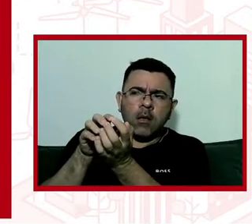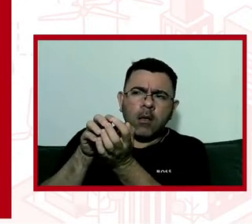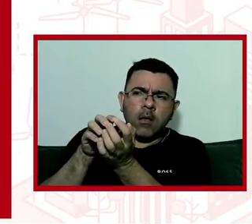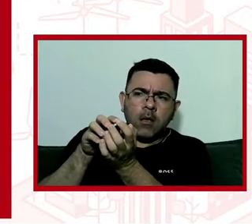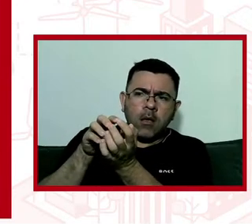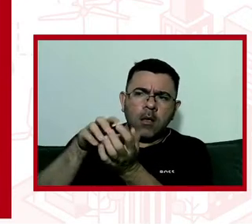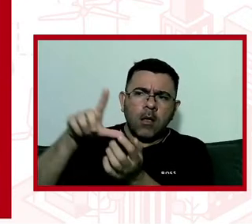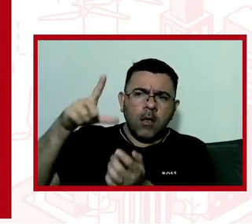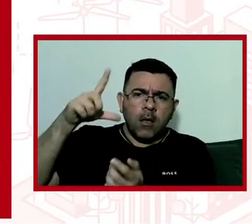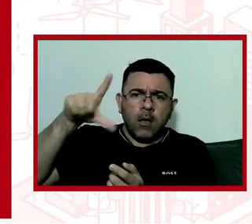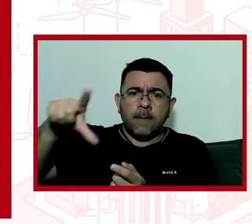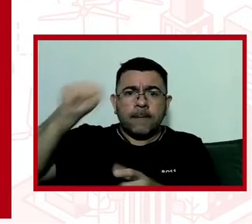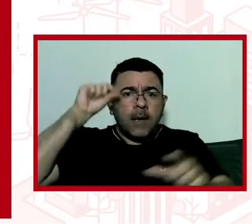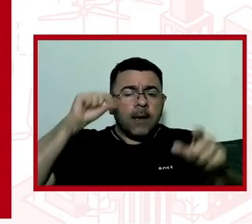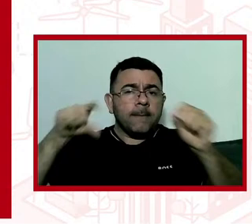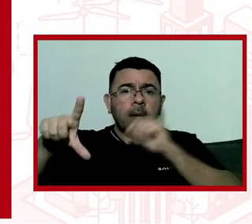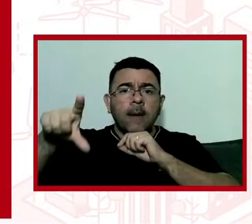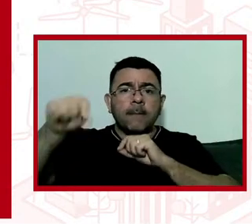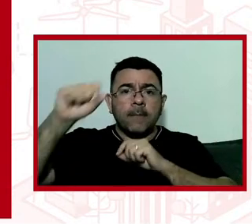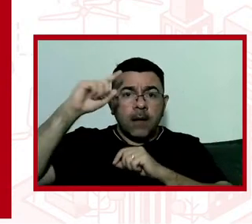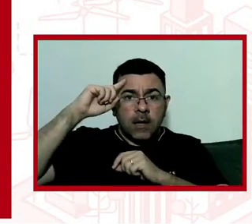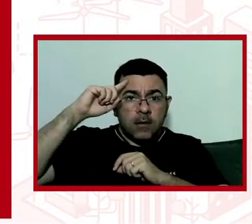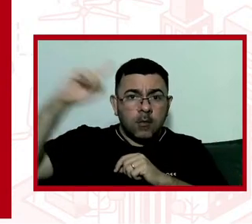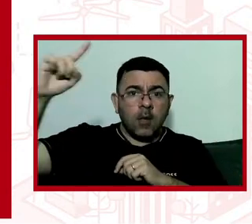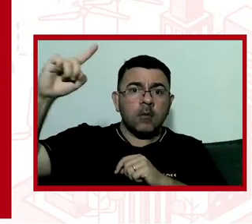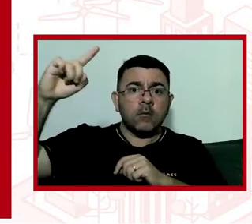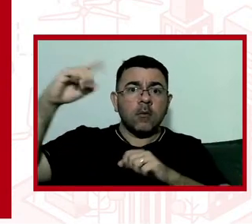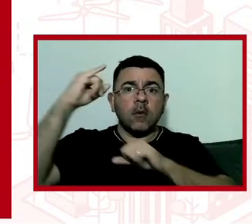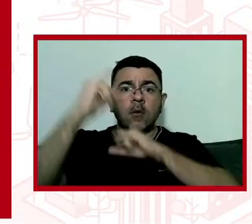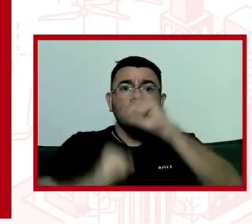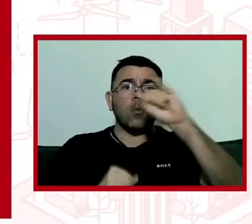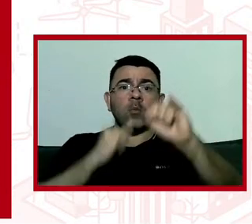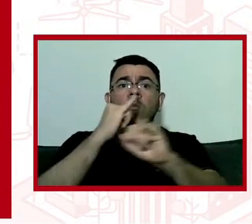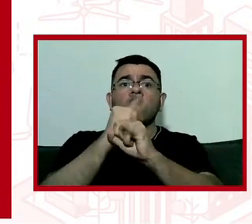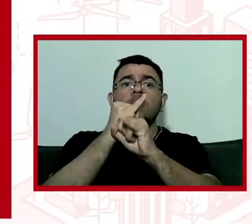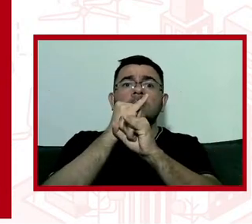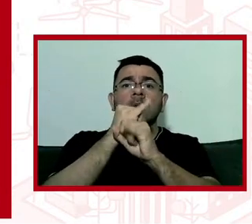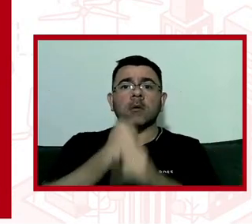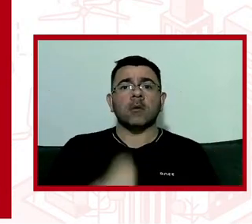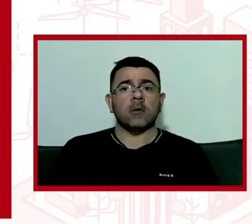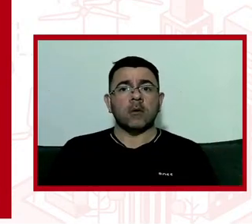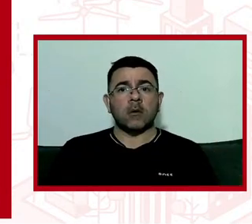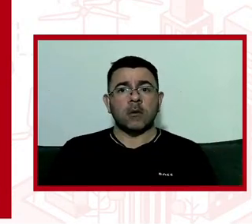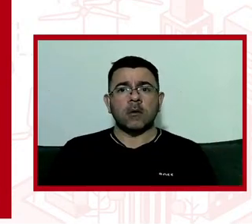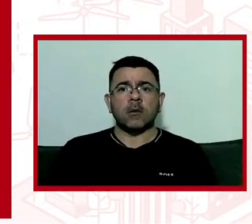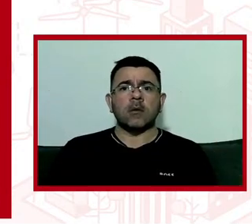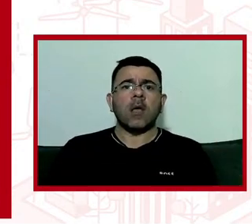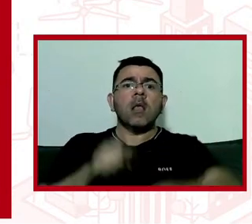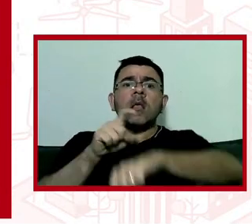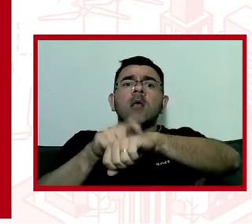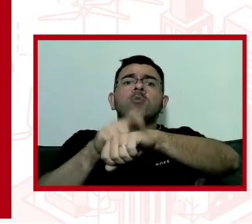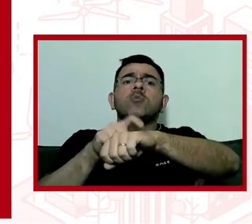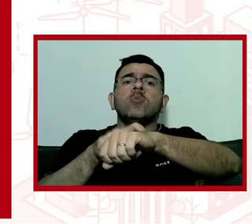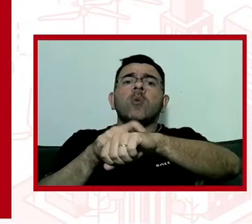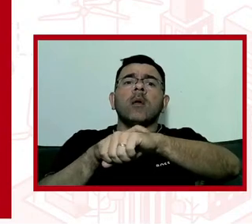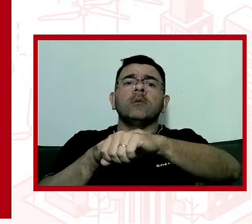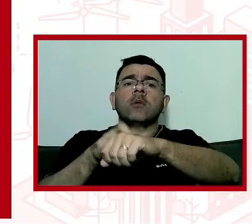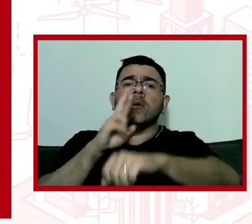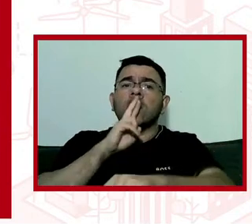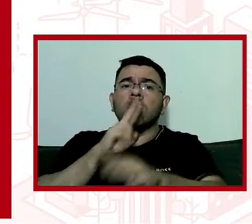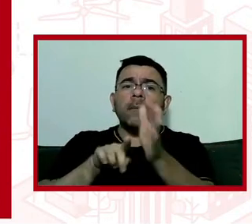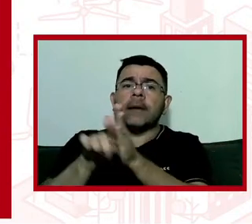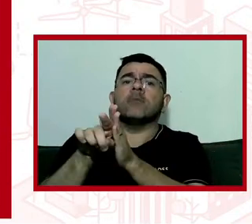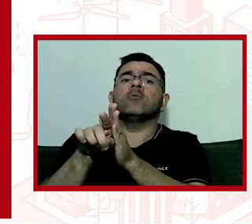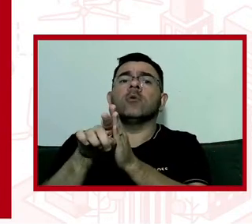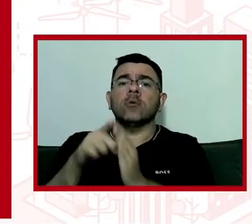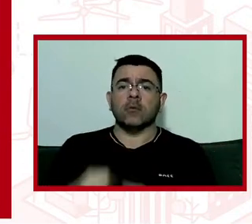feito 100% de forma digital E aí Rafael disse mas quanto tempo a gente vai ter eh como aí eu ele achava que